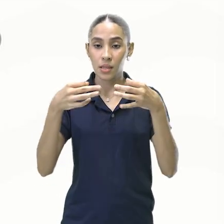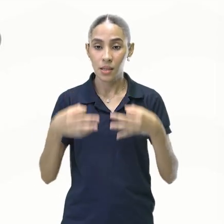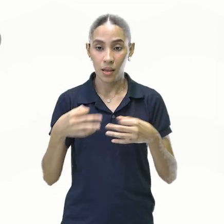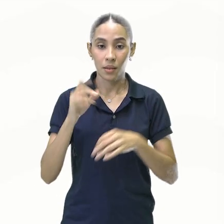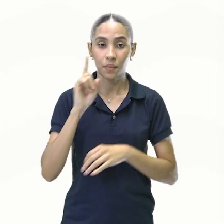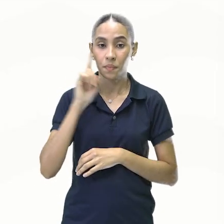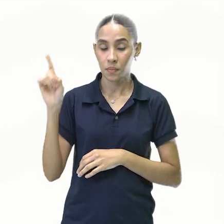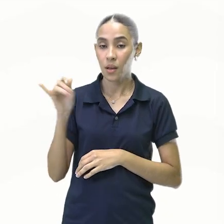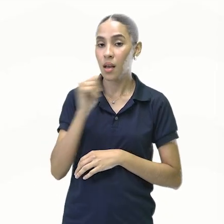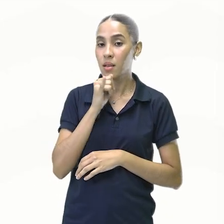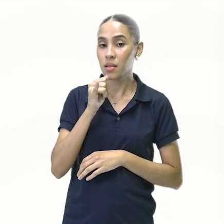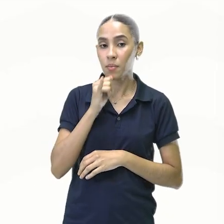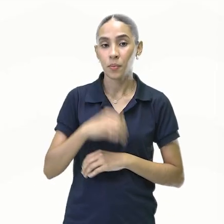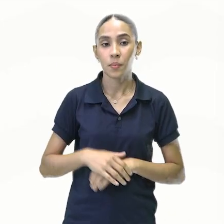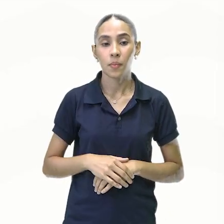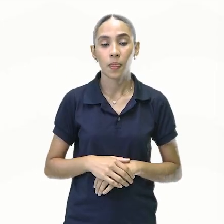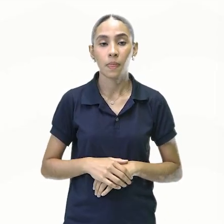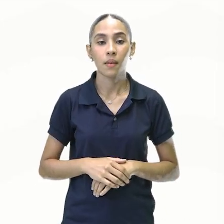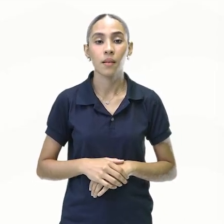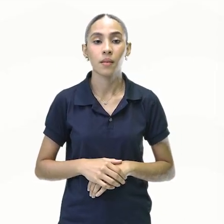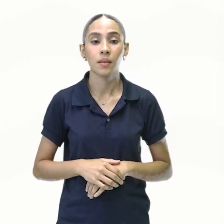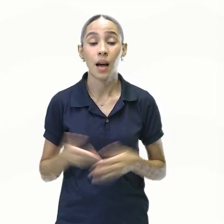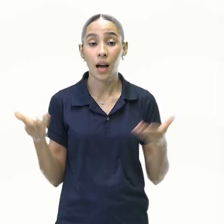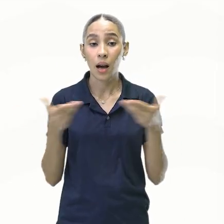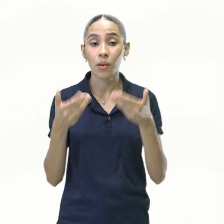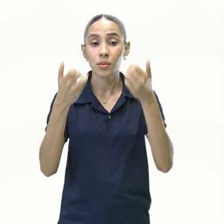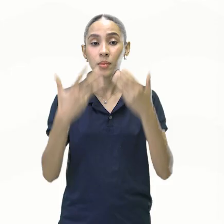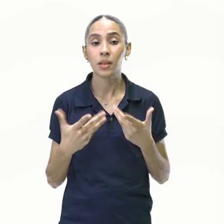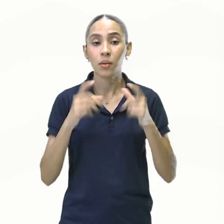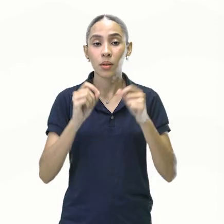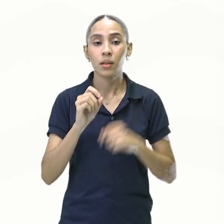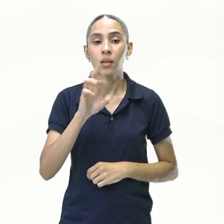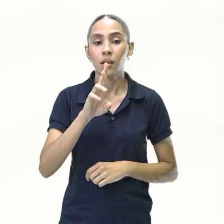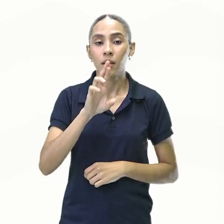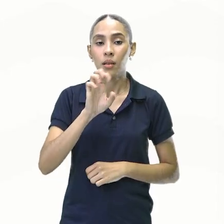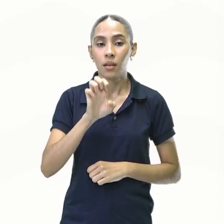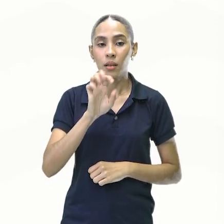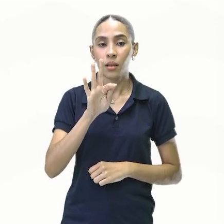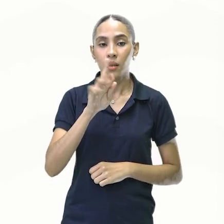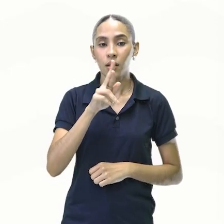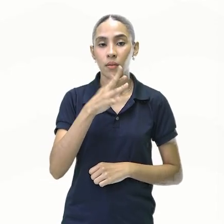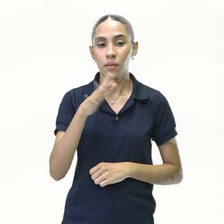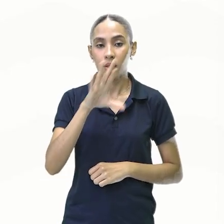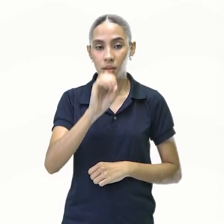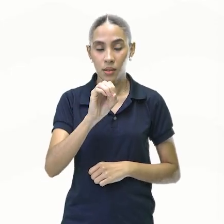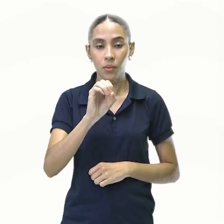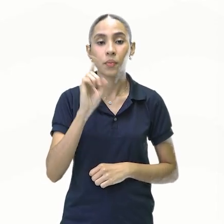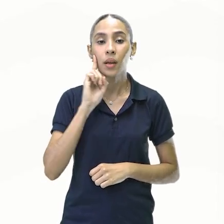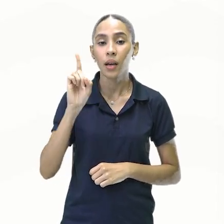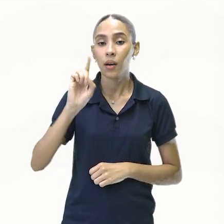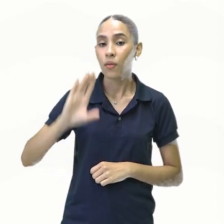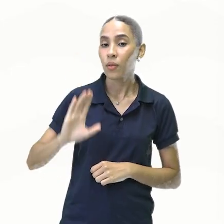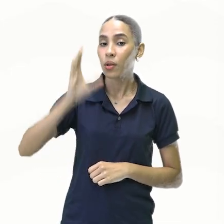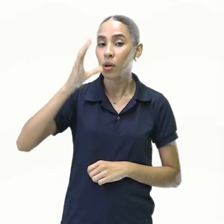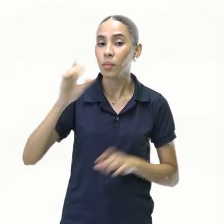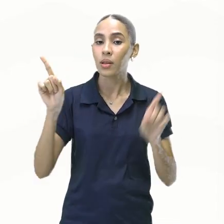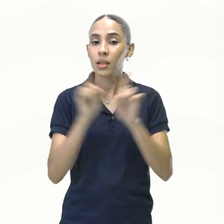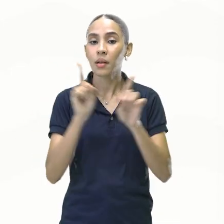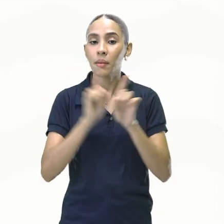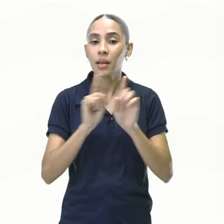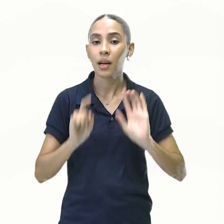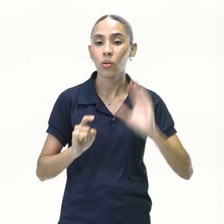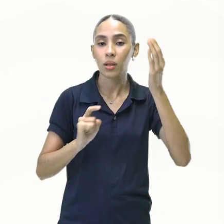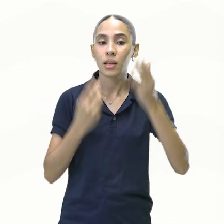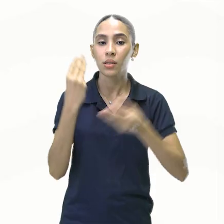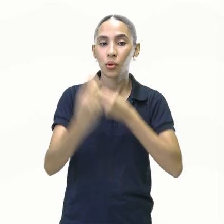exemplo. Muito bem, agora vamos falar sobre a refração. A refração é o fenômeno que ocorre quando